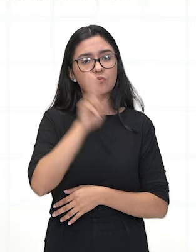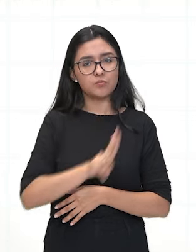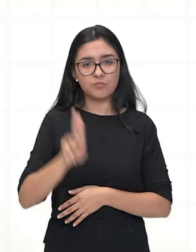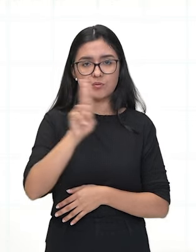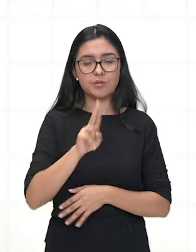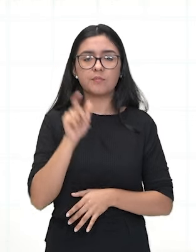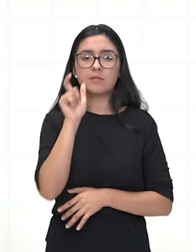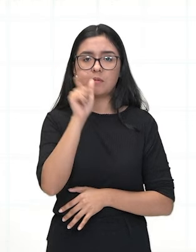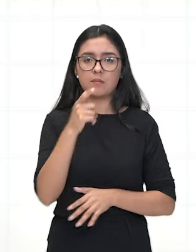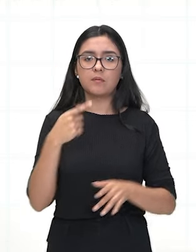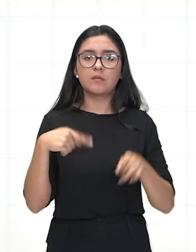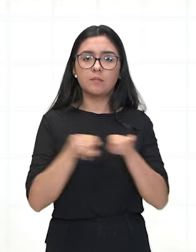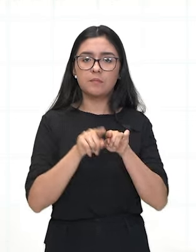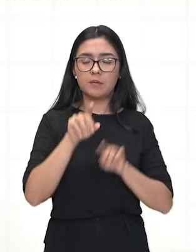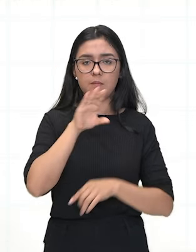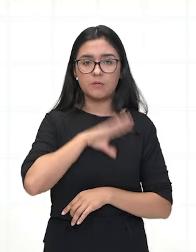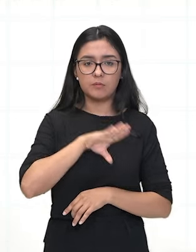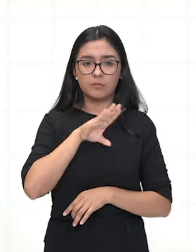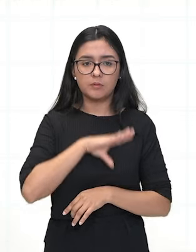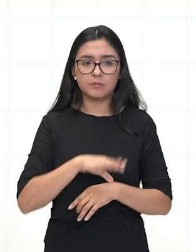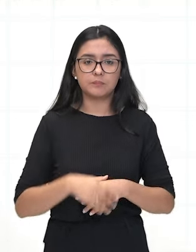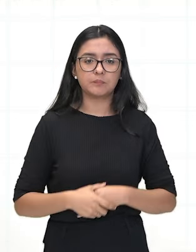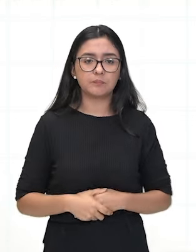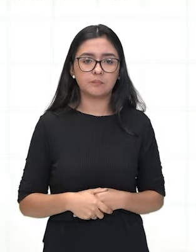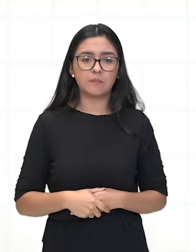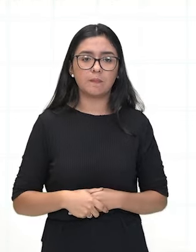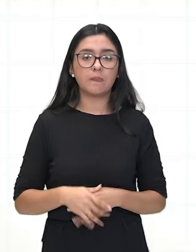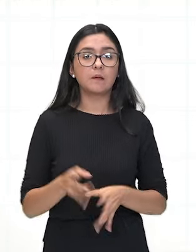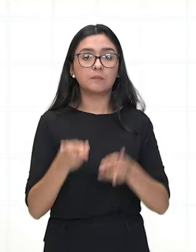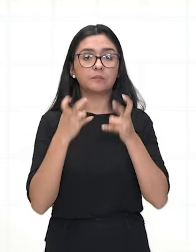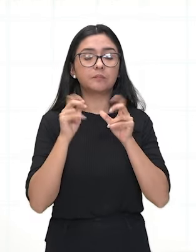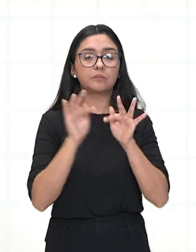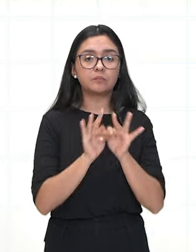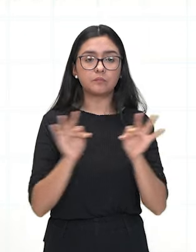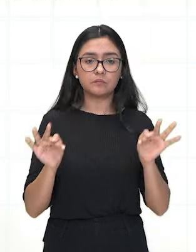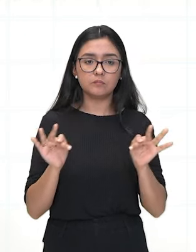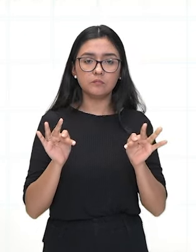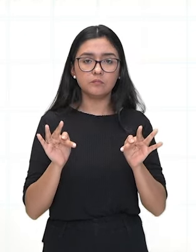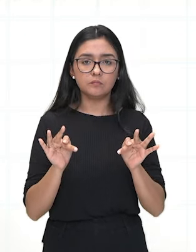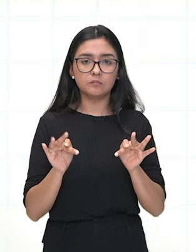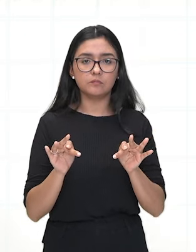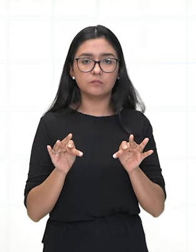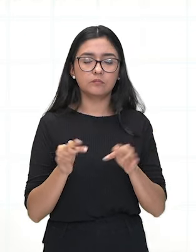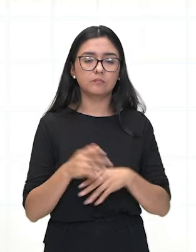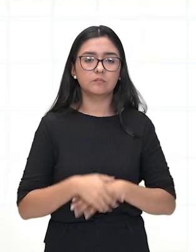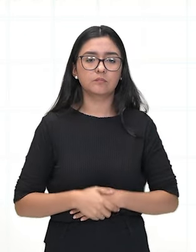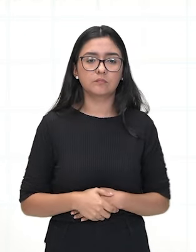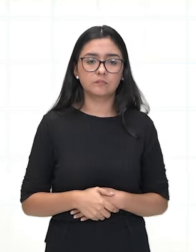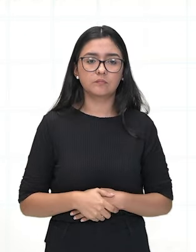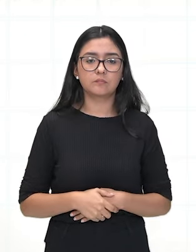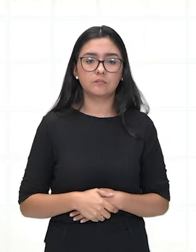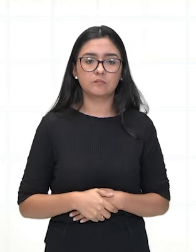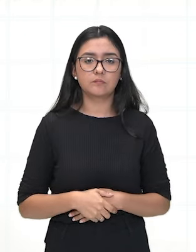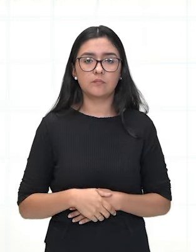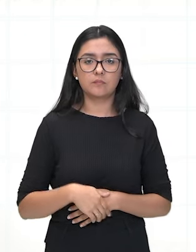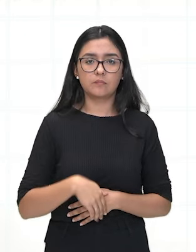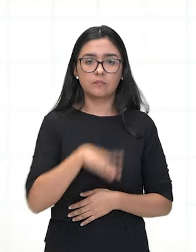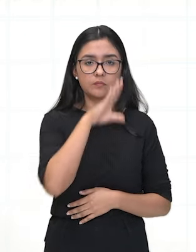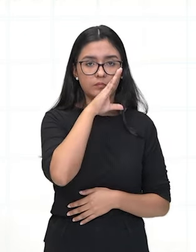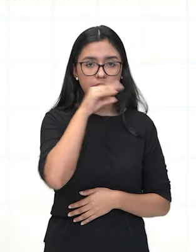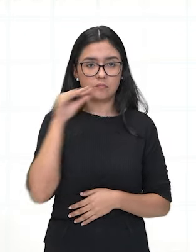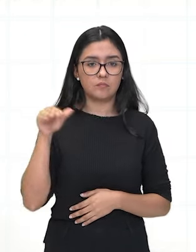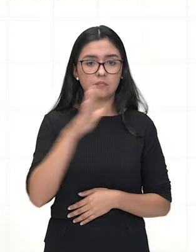né No Português também então the children as crianças watched